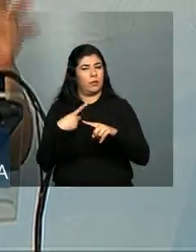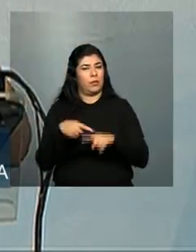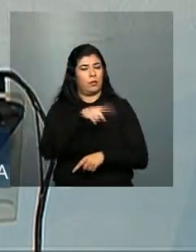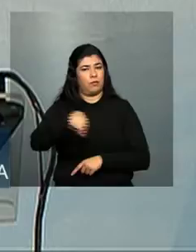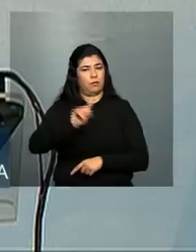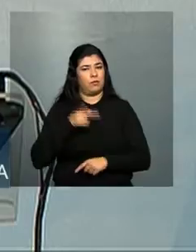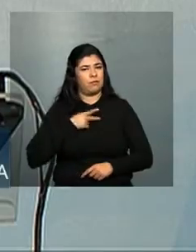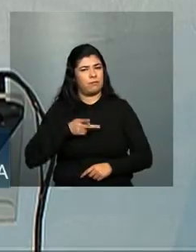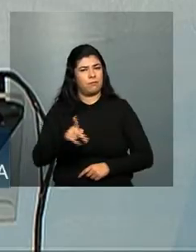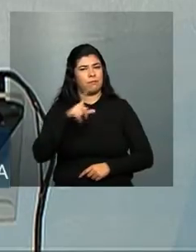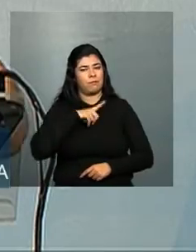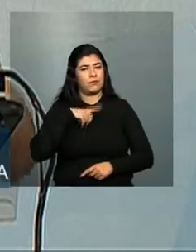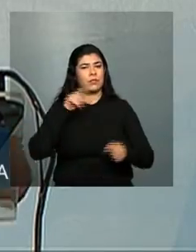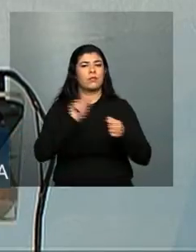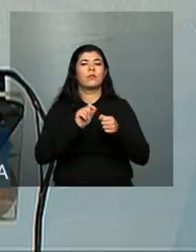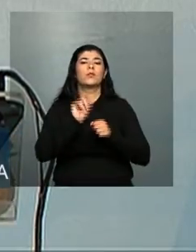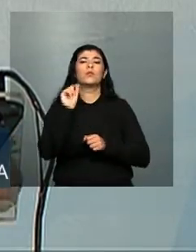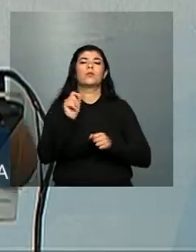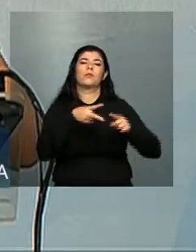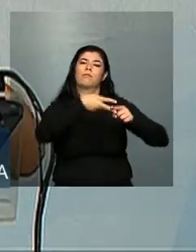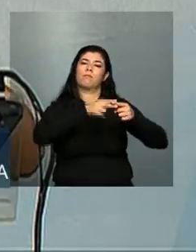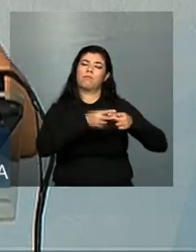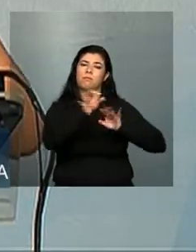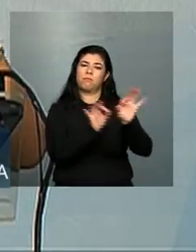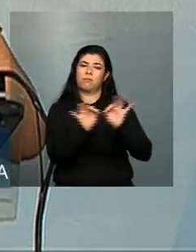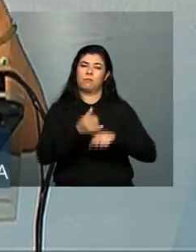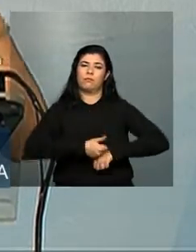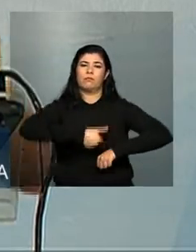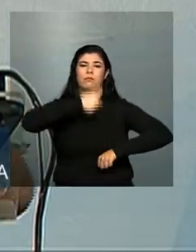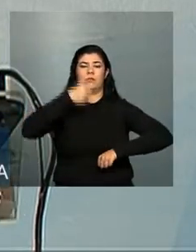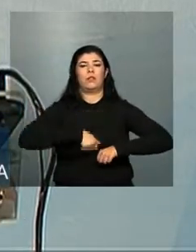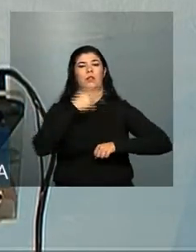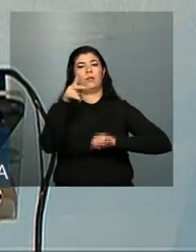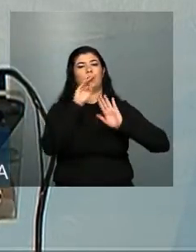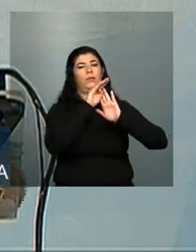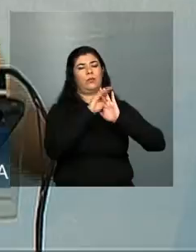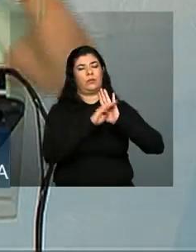você sempre tem de fazer correção para melhorar o seu programa,